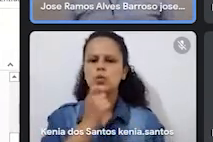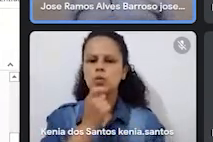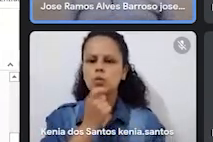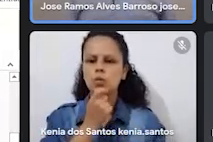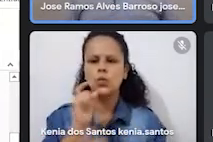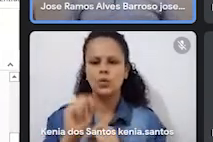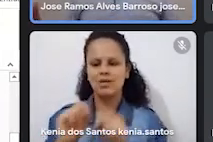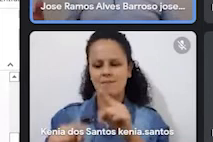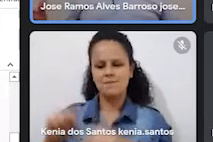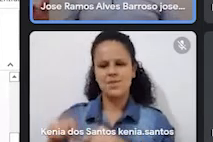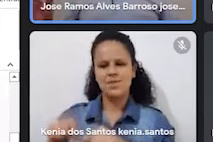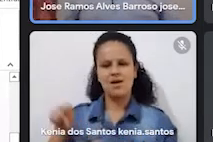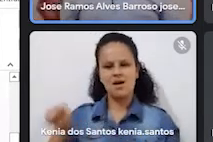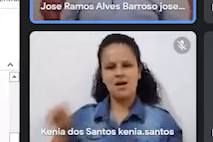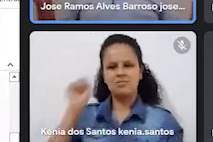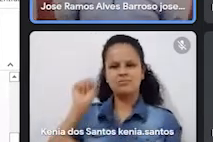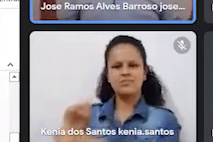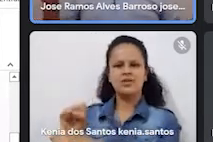Ah, mas